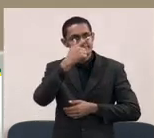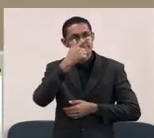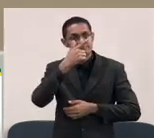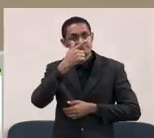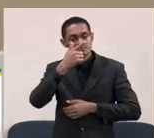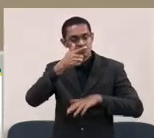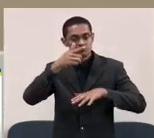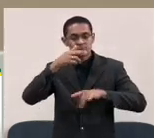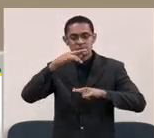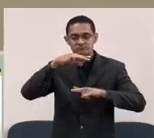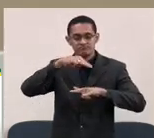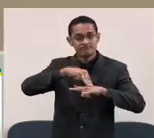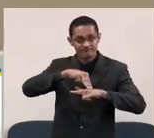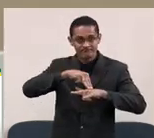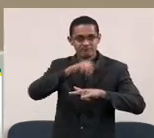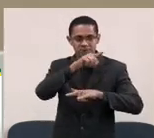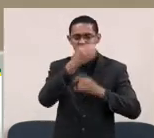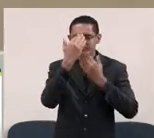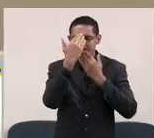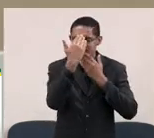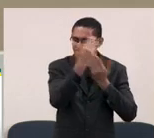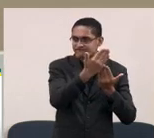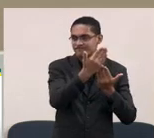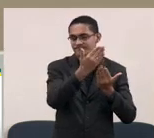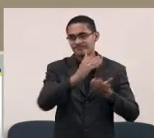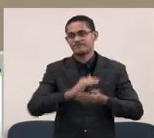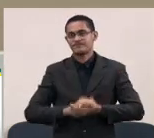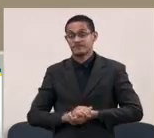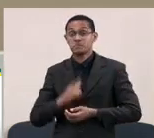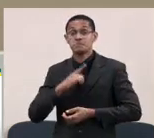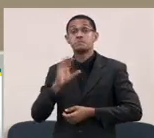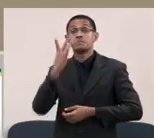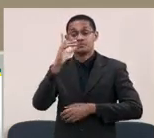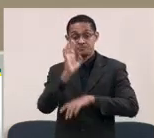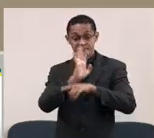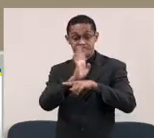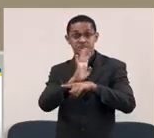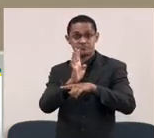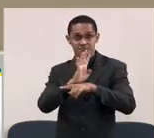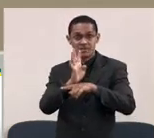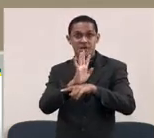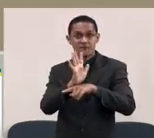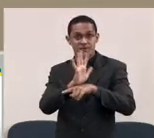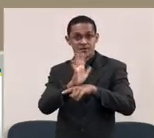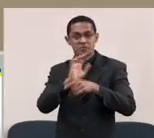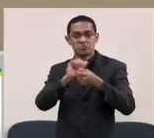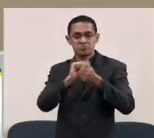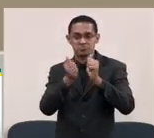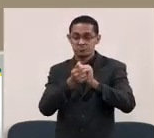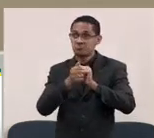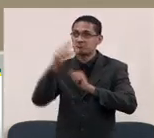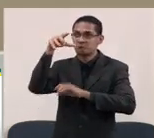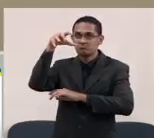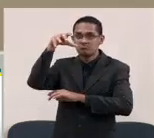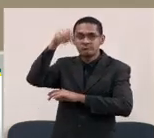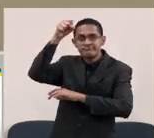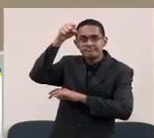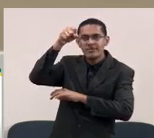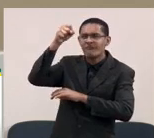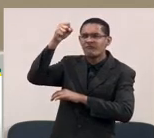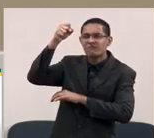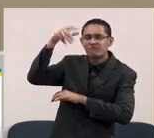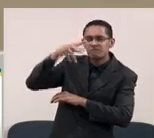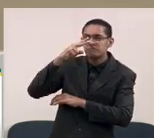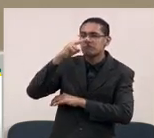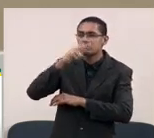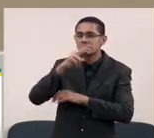nos propiciou isso, e nós fizemos uma sessão de cinema adequada, com iluminação, porque eles não poderiam ficar no